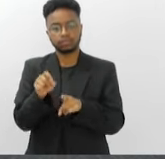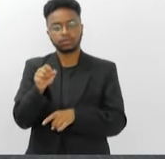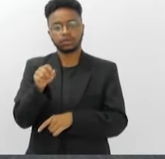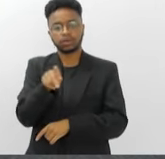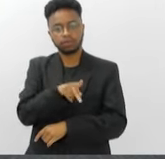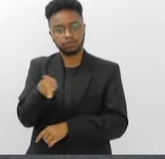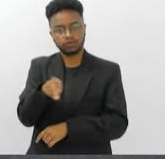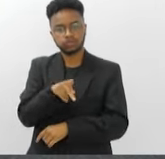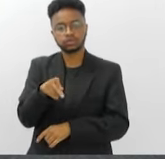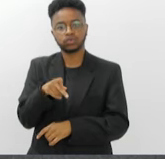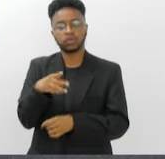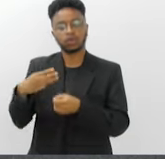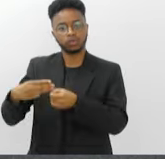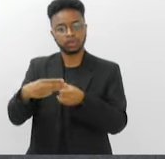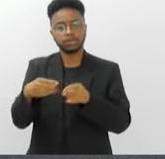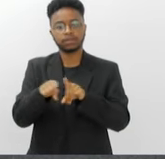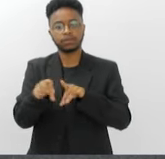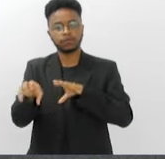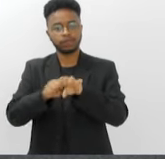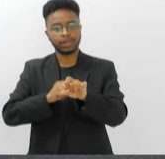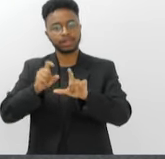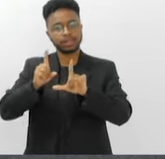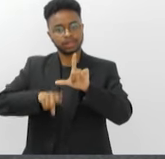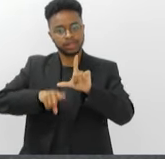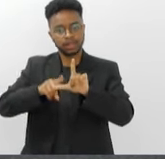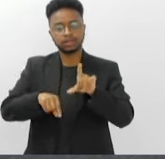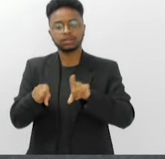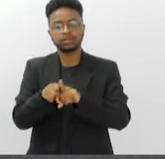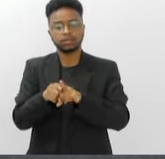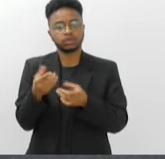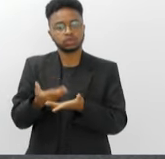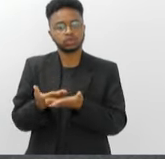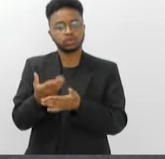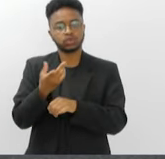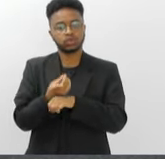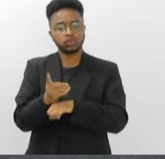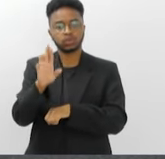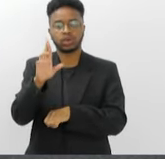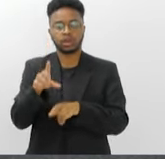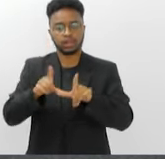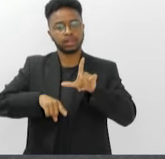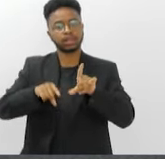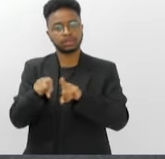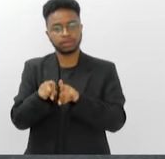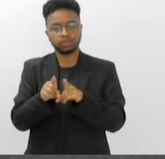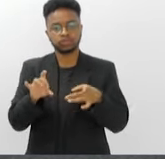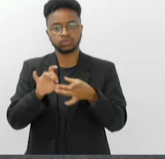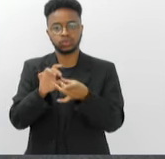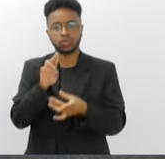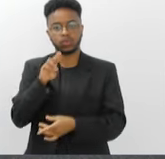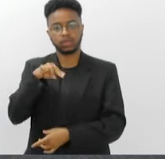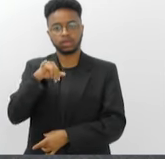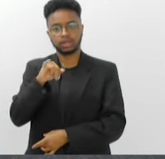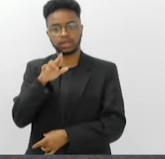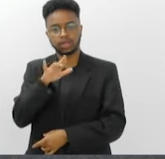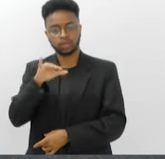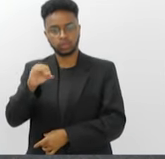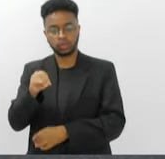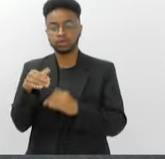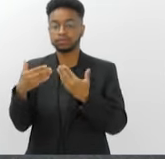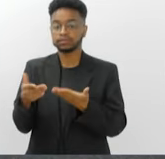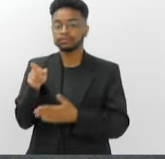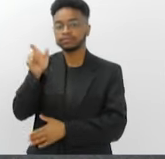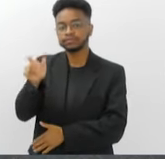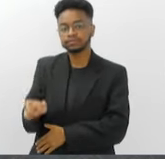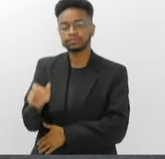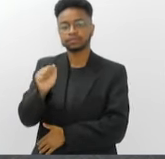é formada em letras e doutoranda de letras também pela Unirio. Então, Ana, ela